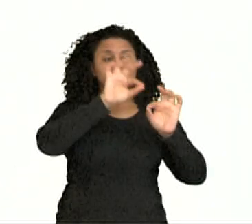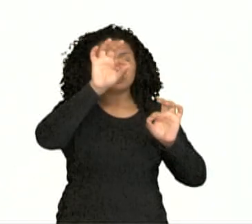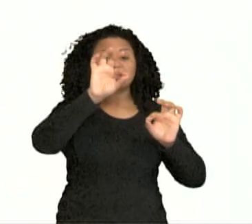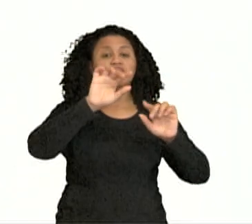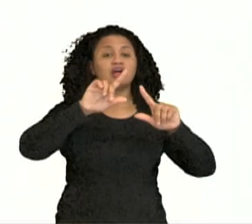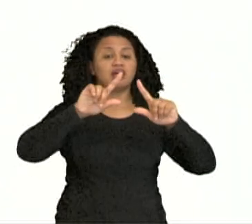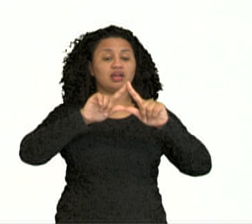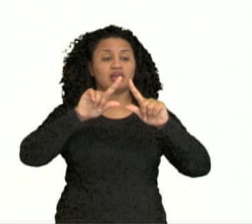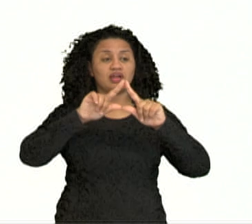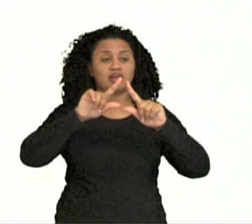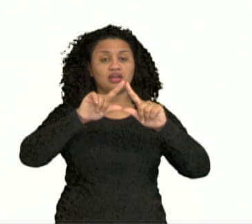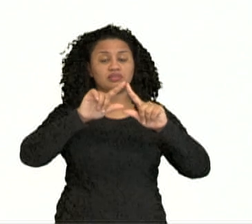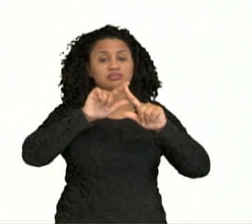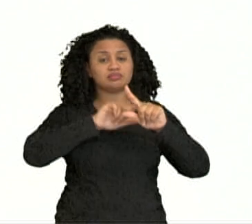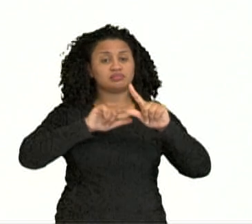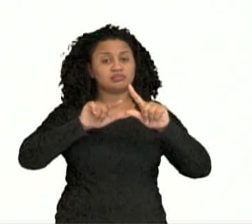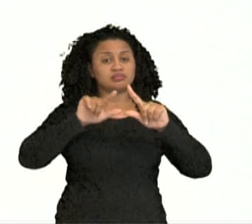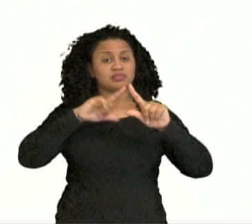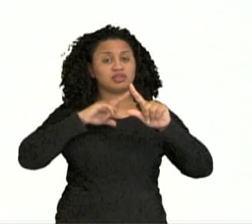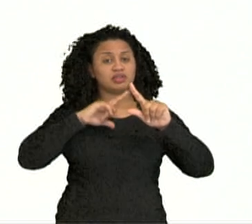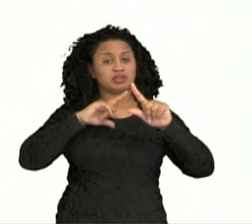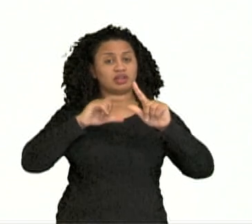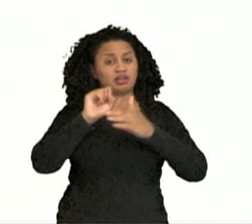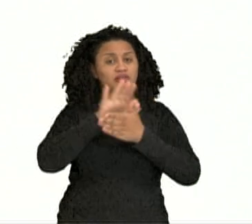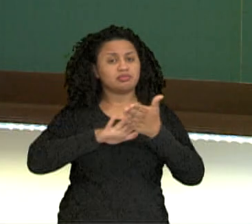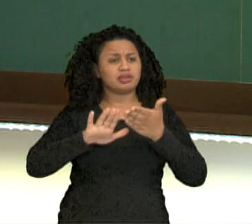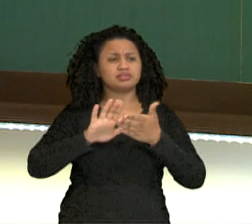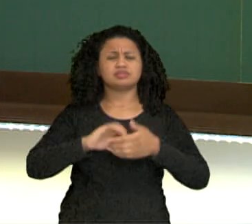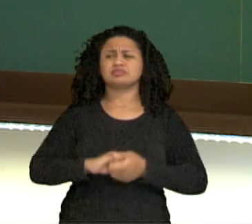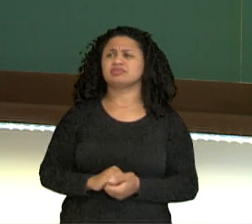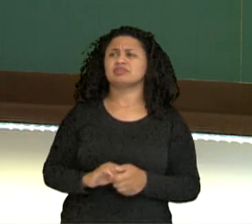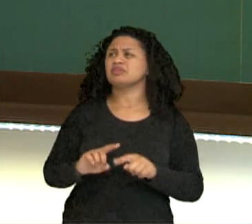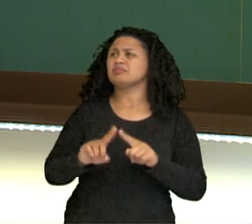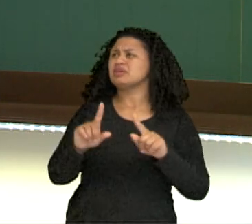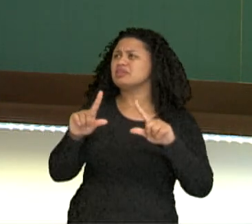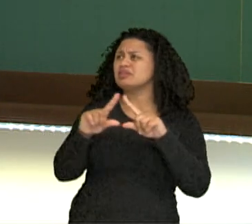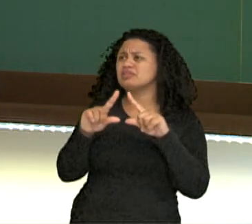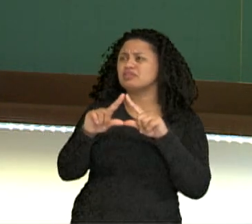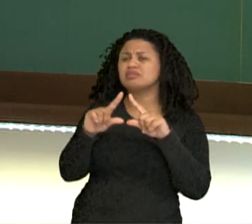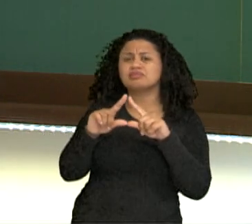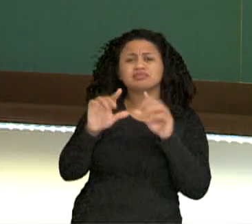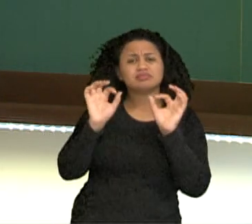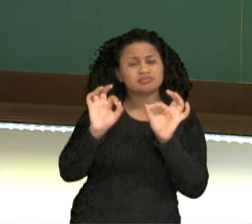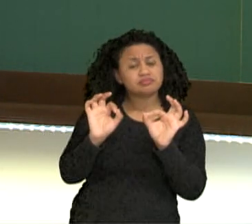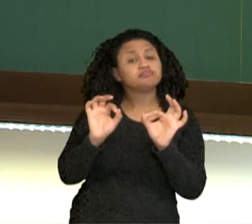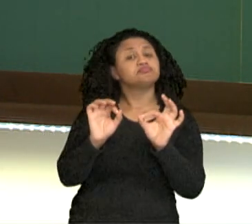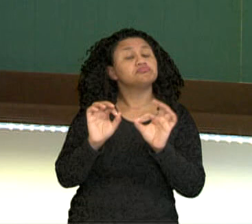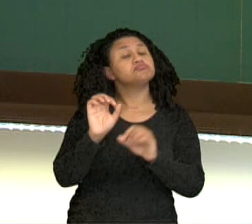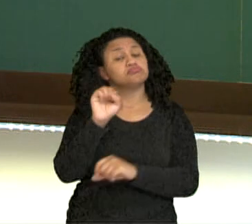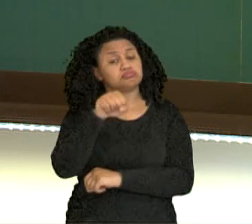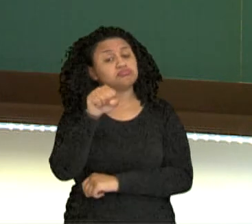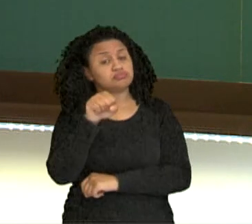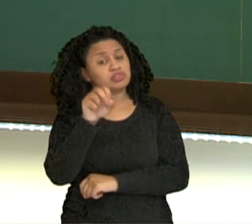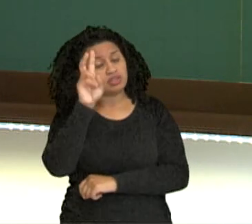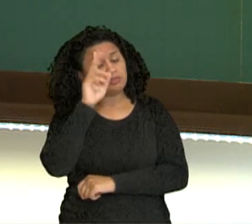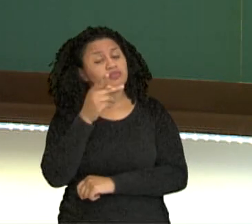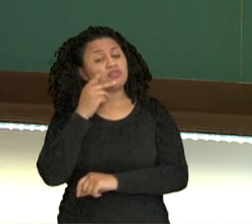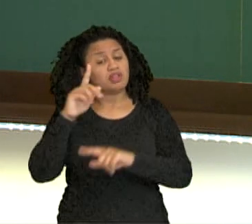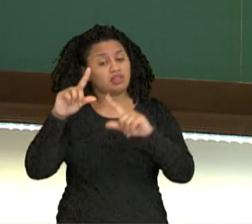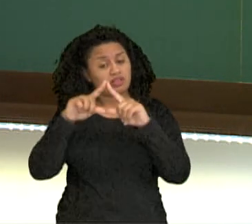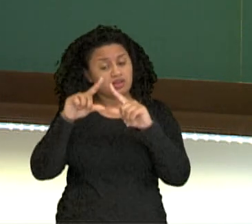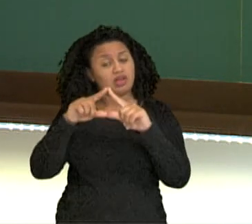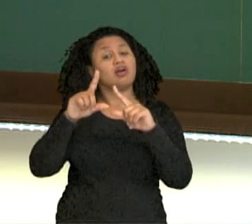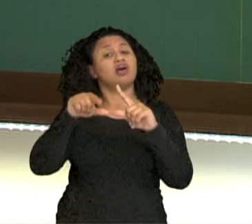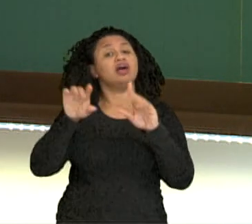do polígono regular abaixo? Professora, mas não é um triângulo? Sim. Lembra que eu falei que triângulo é um